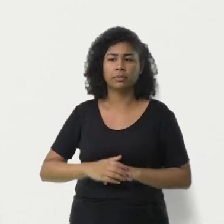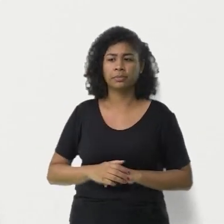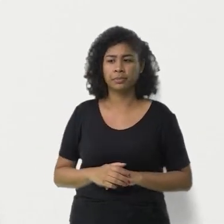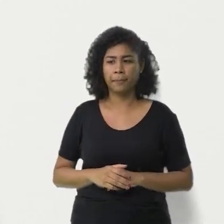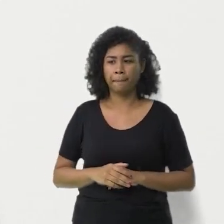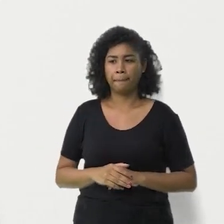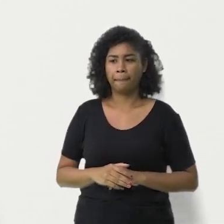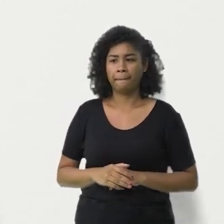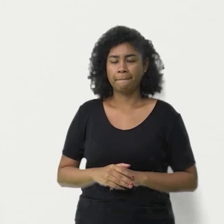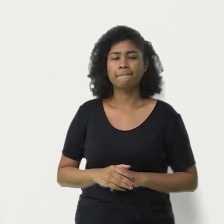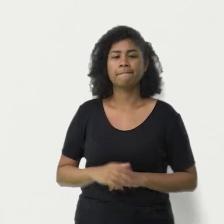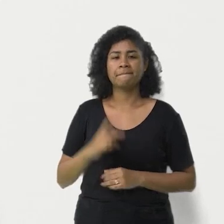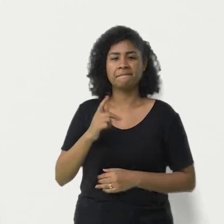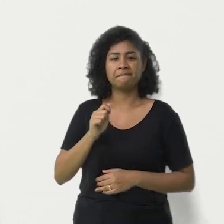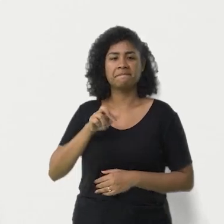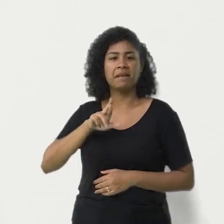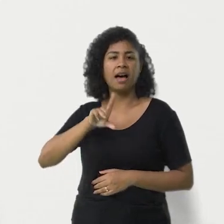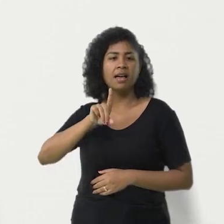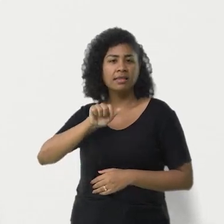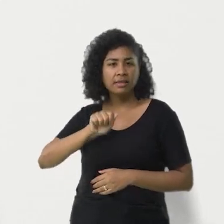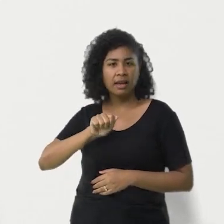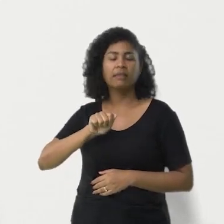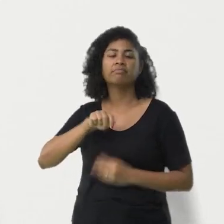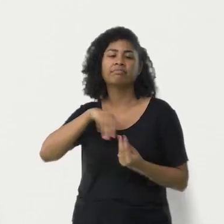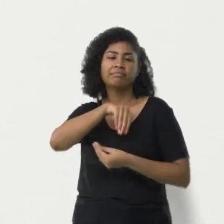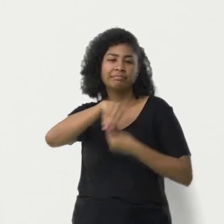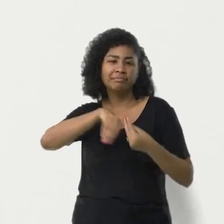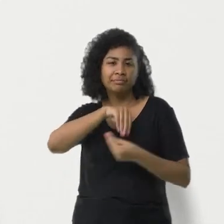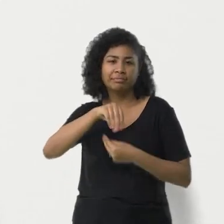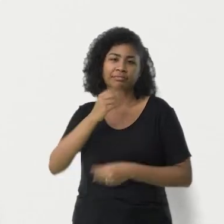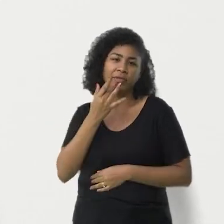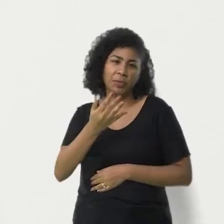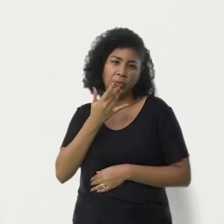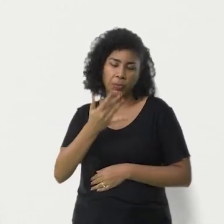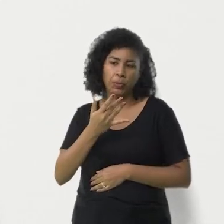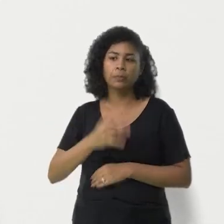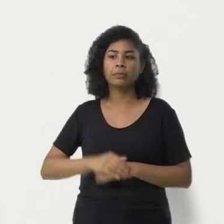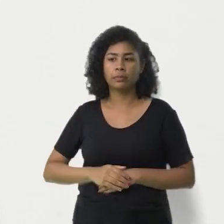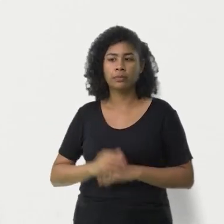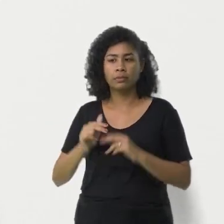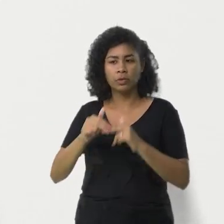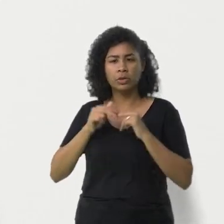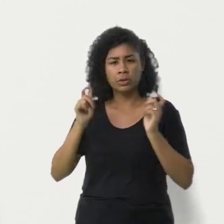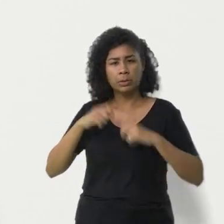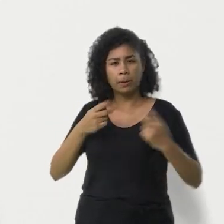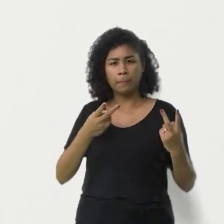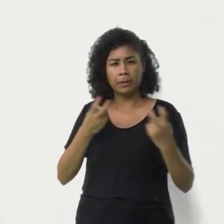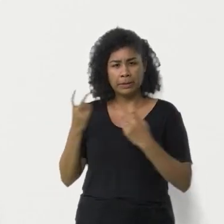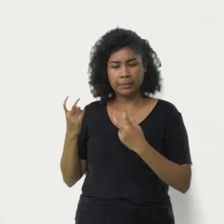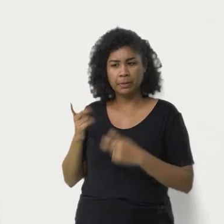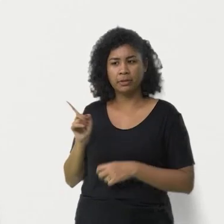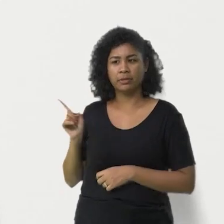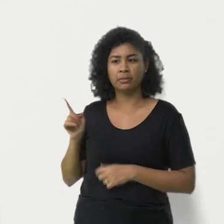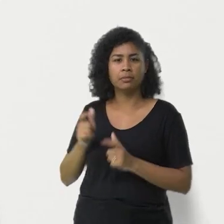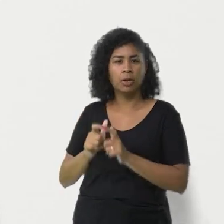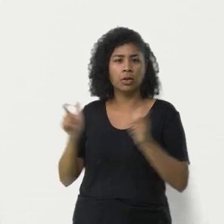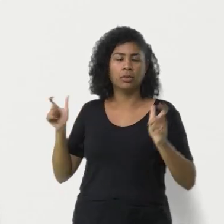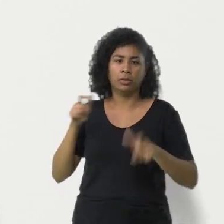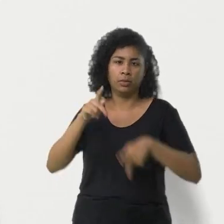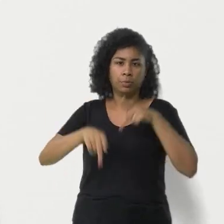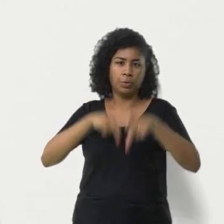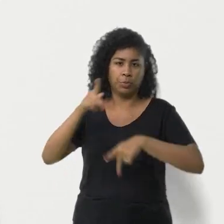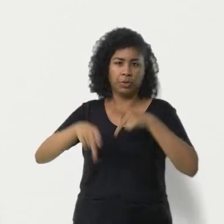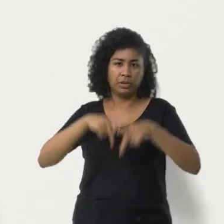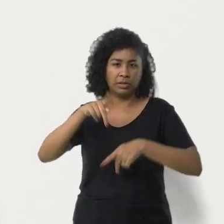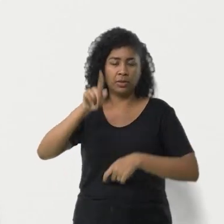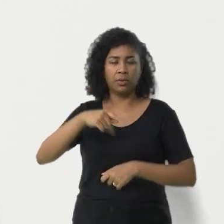quê? Parda, né, gente? Então a gente verifica aqui no nosso estado do Amazonas, a gente verifica a maior parte vai ser parda, mas